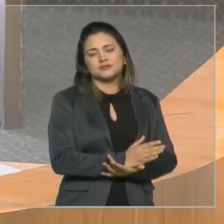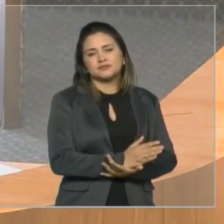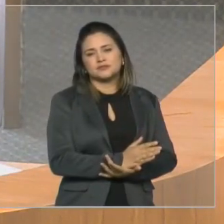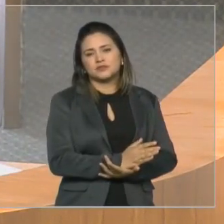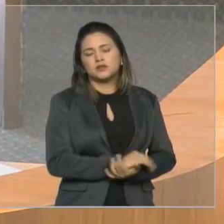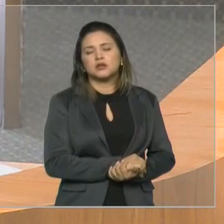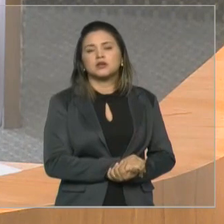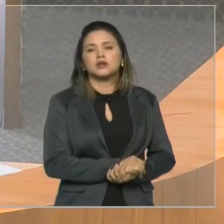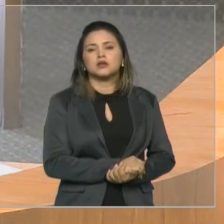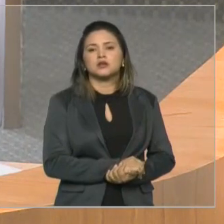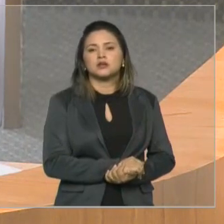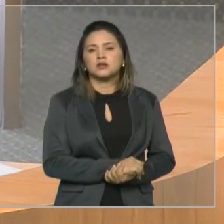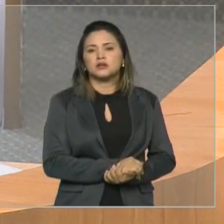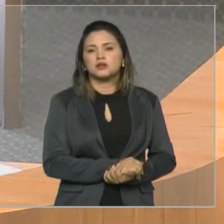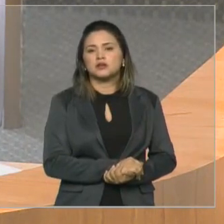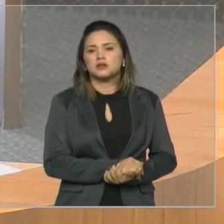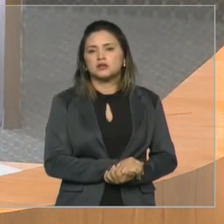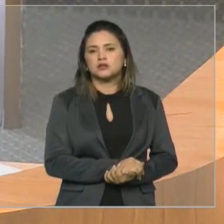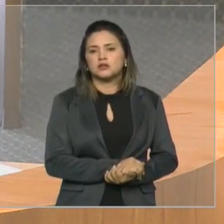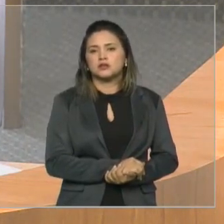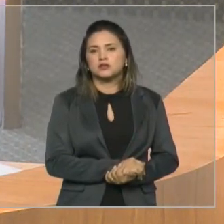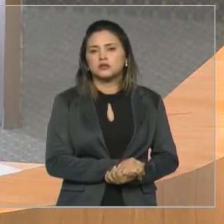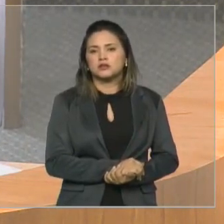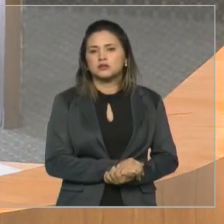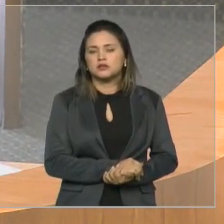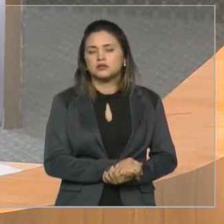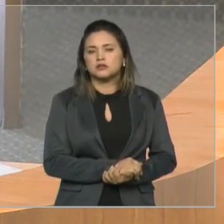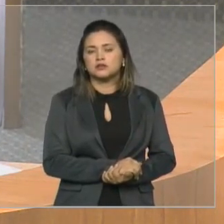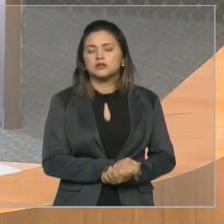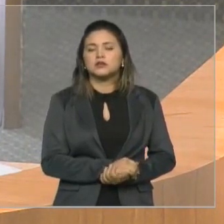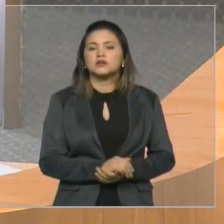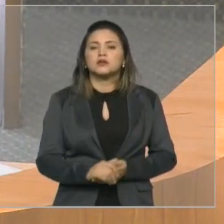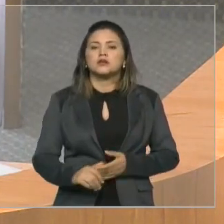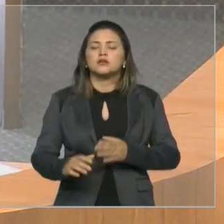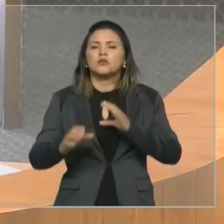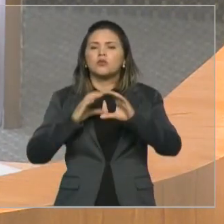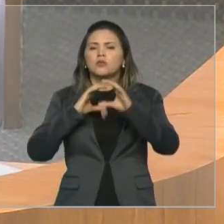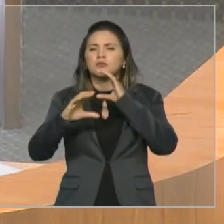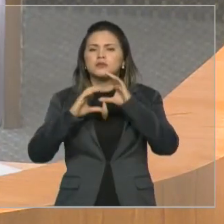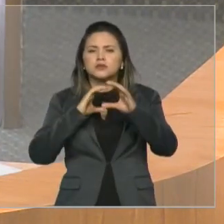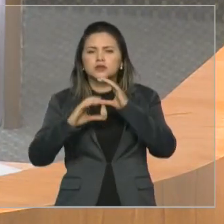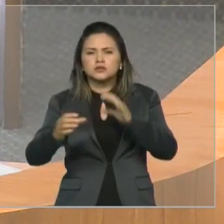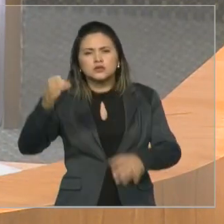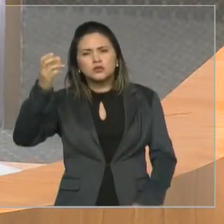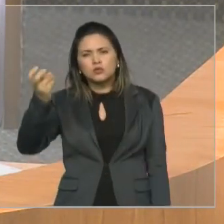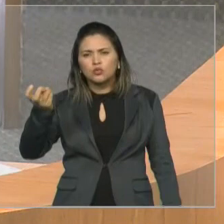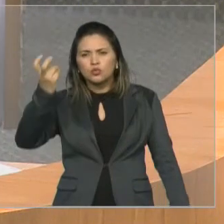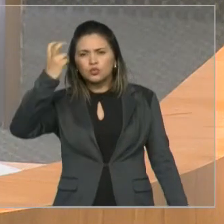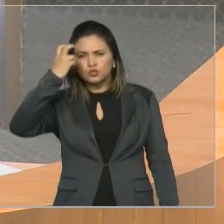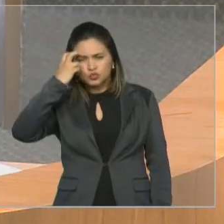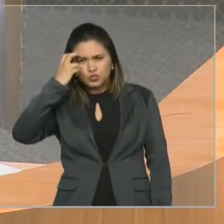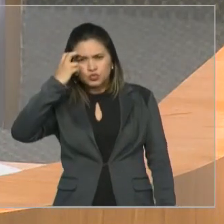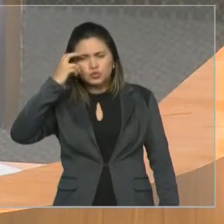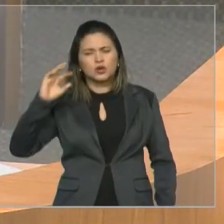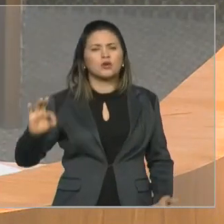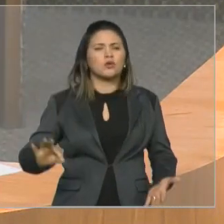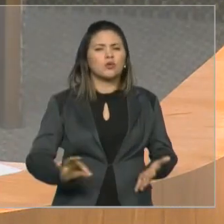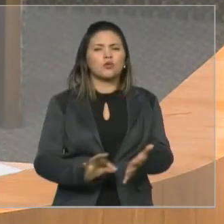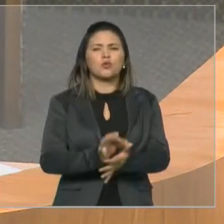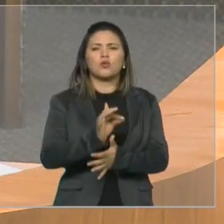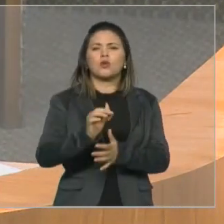Esporte, Secretaria de Cultura? Cadê concurso para a Secretaria de Comunicação? Contratação de